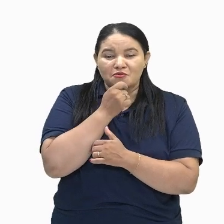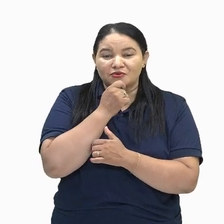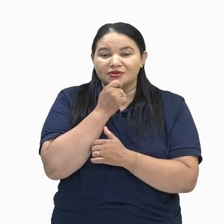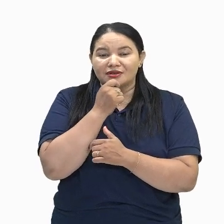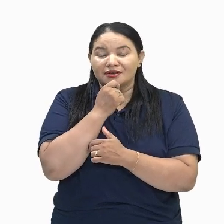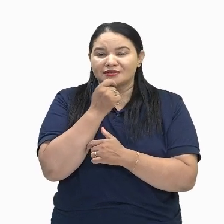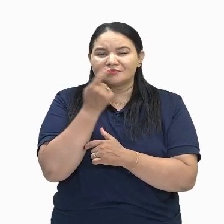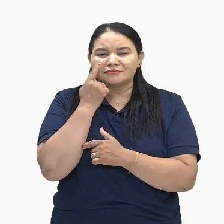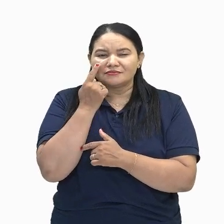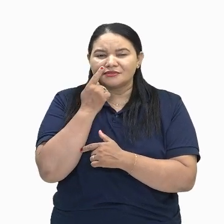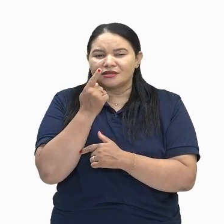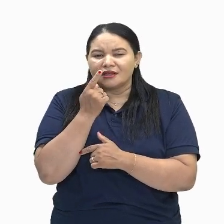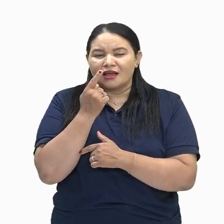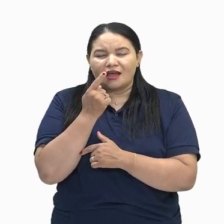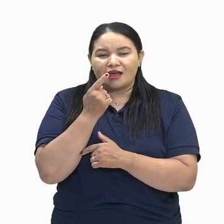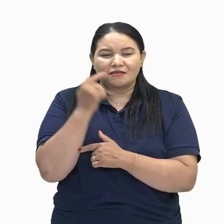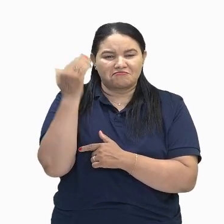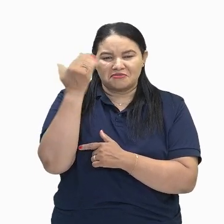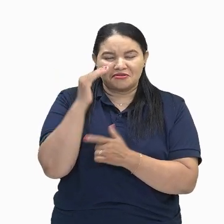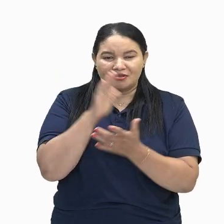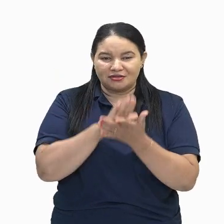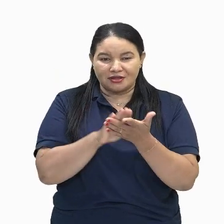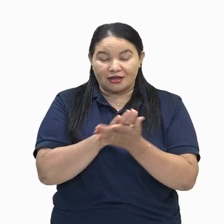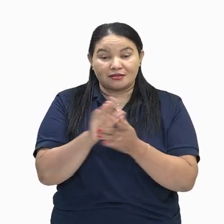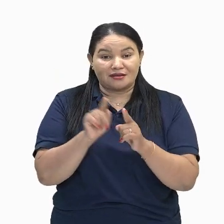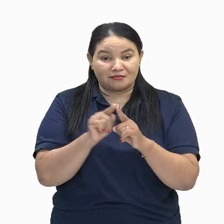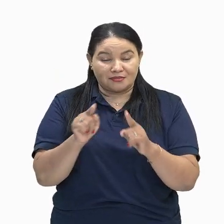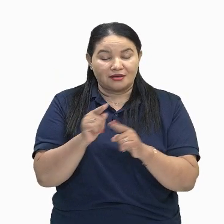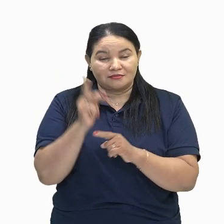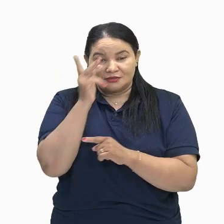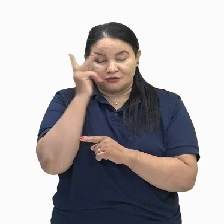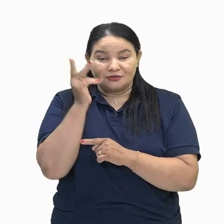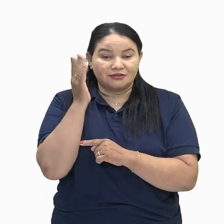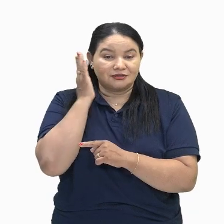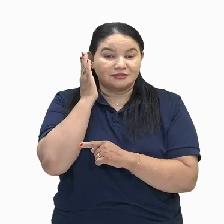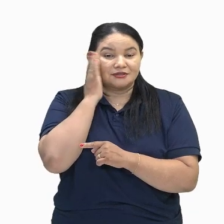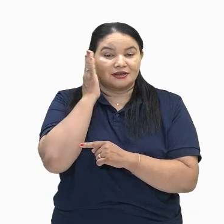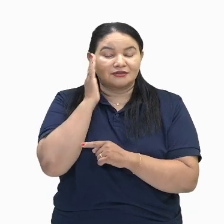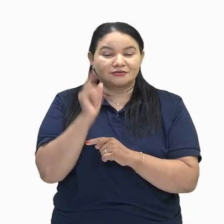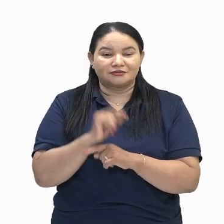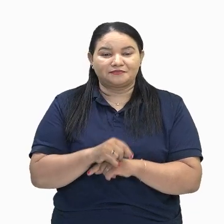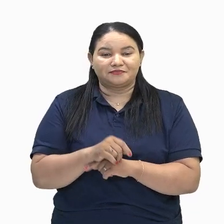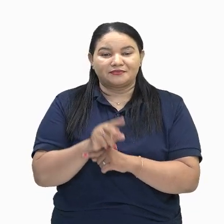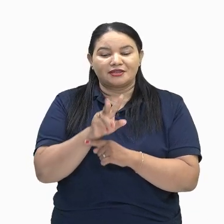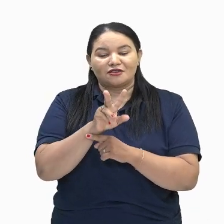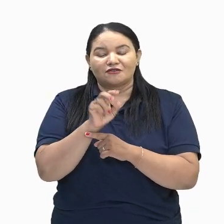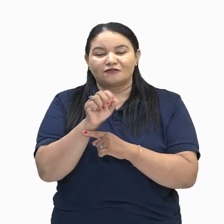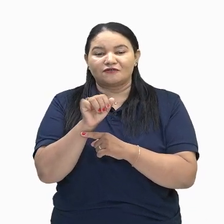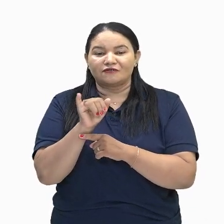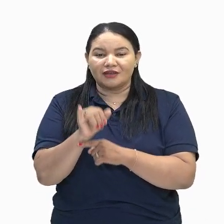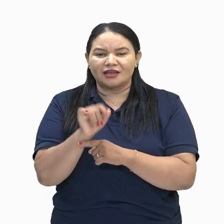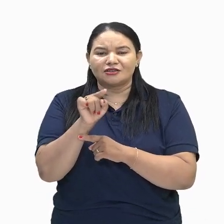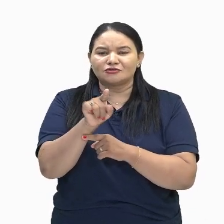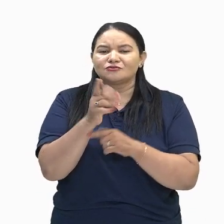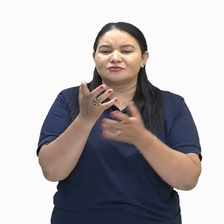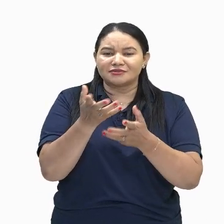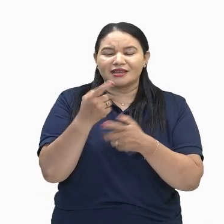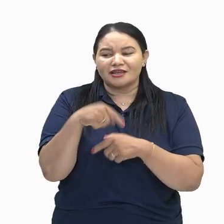variação não vai entender a mensagem, Então, ele diz, véi, tu tá afim de dar um chega lá em